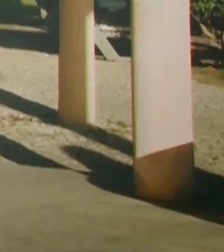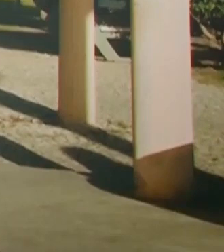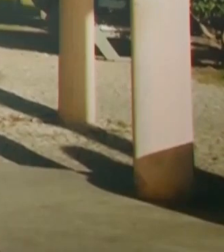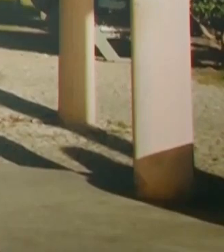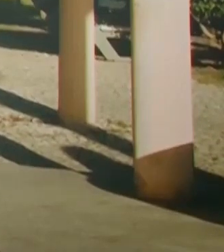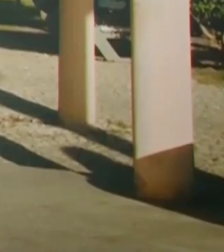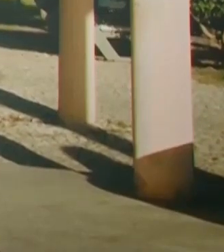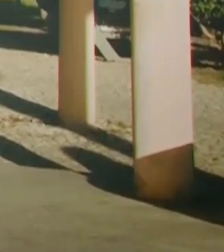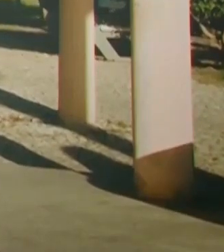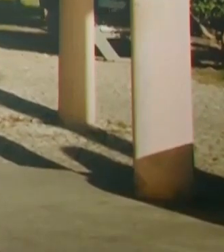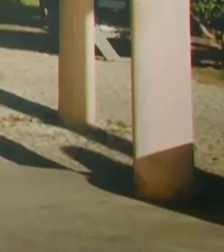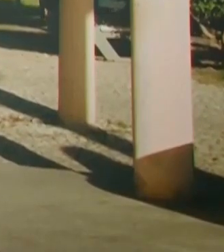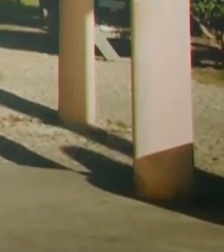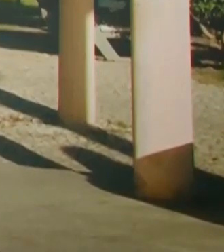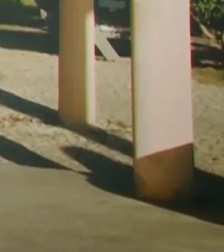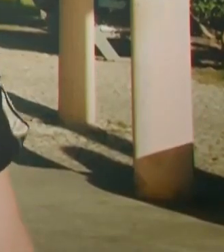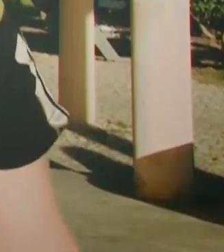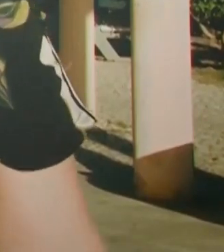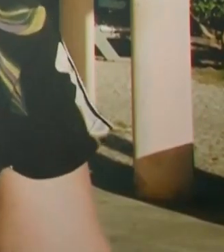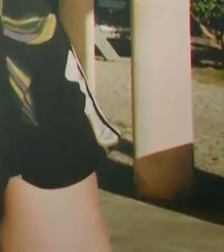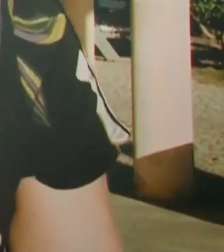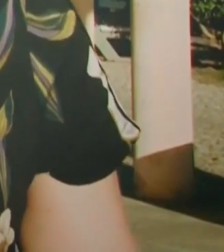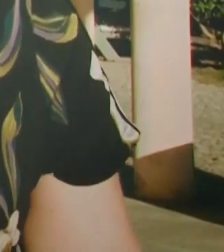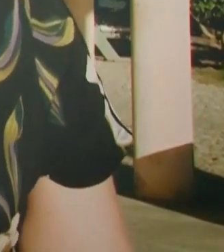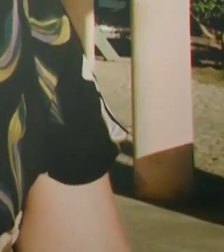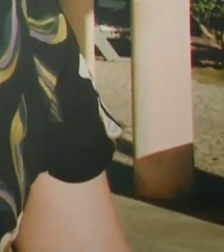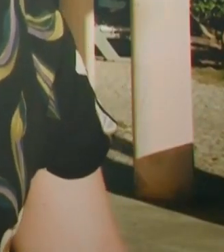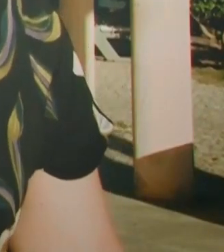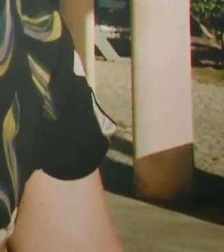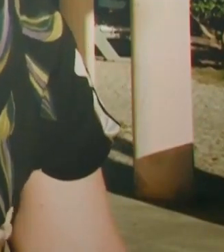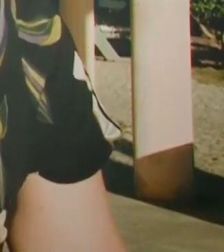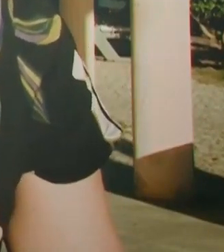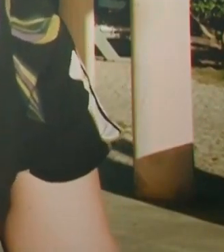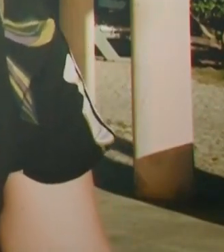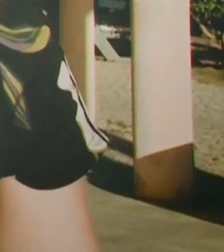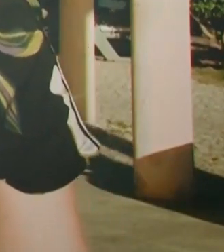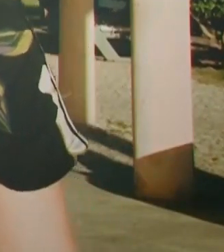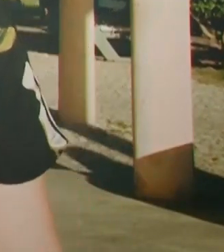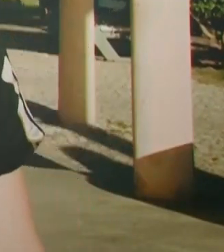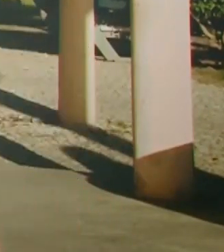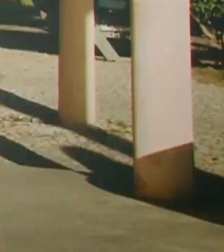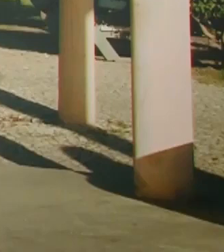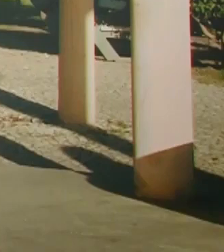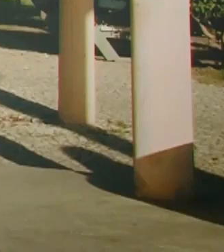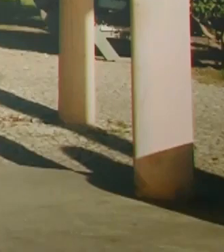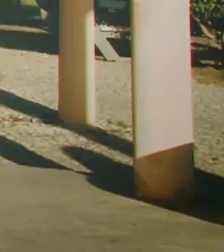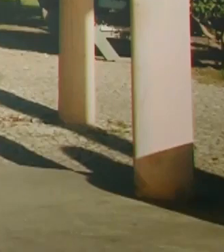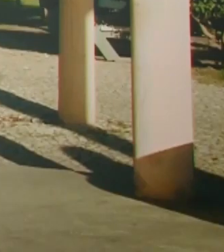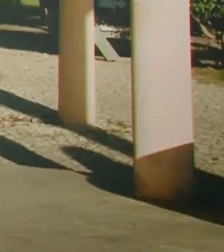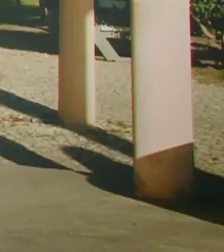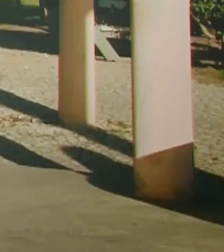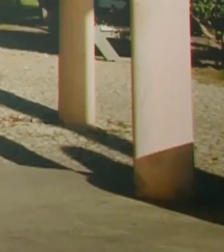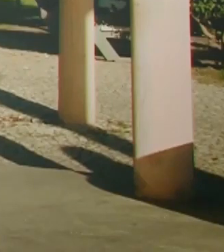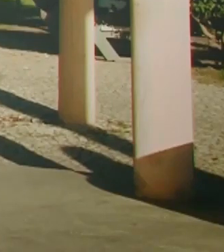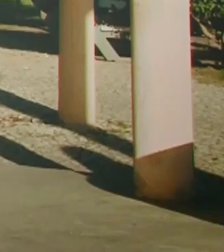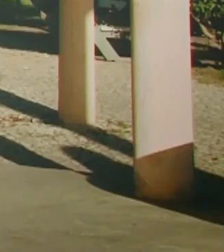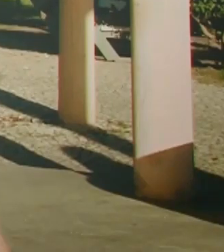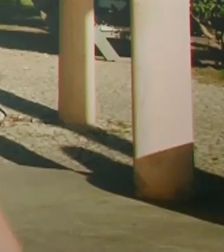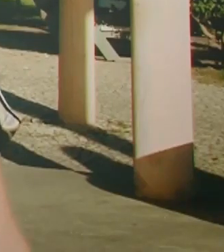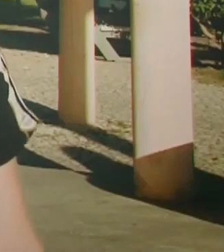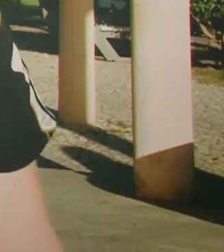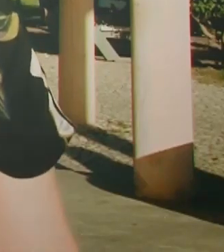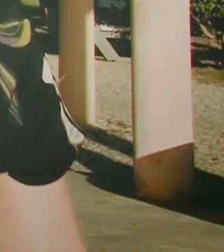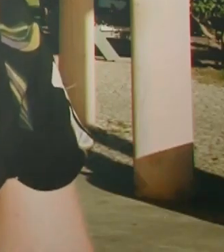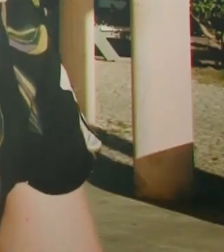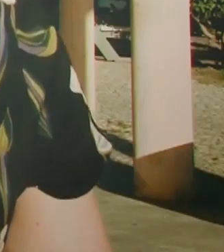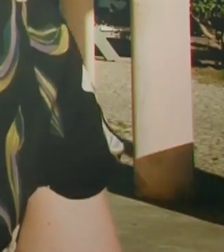rua, comprida, povoada, surgiu do quase nada, porém muito amada. Hoje, formamos um povo novo,